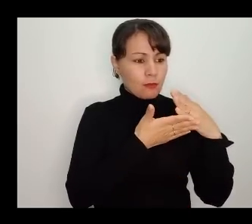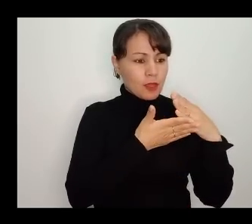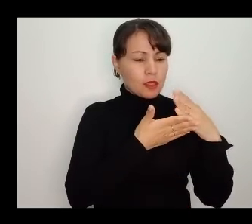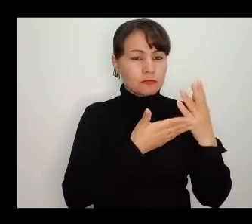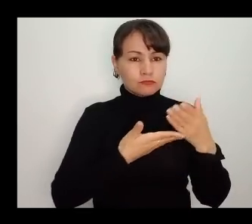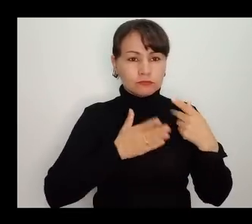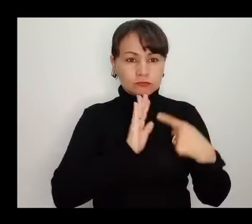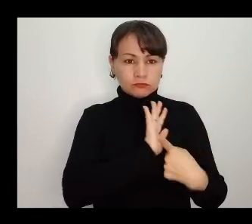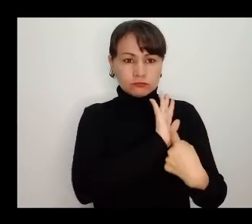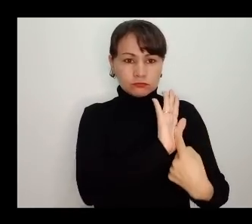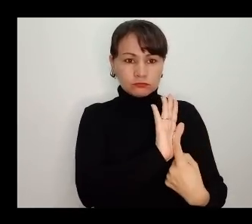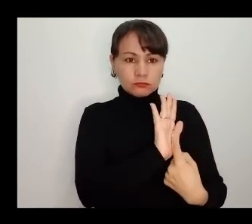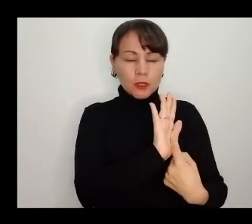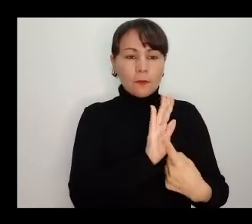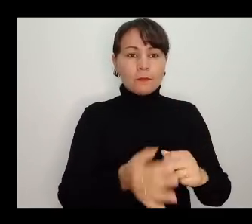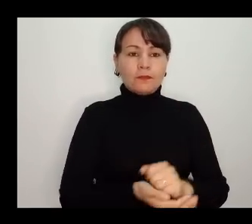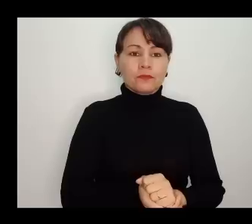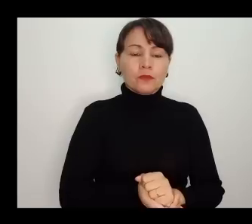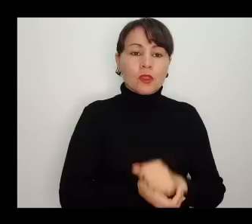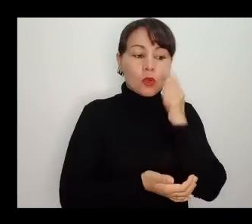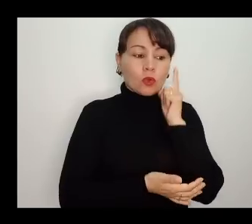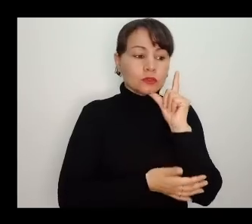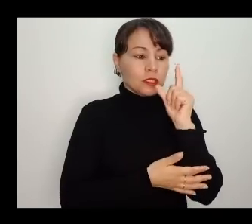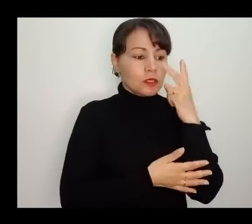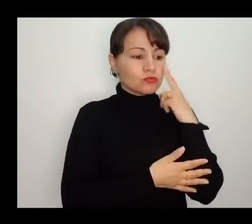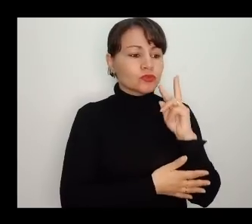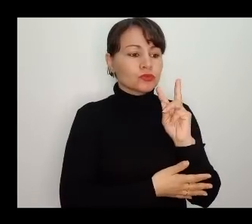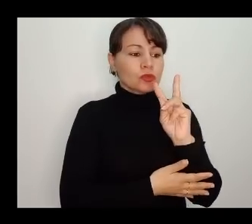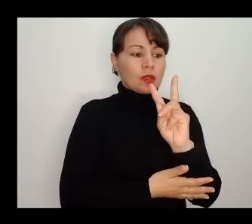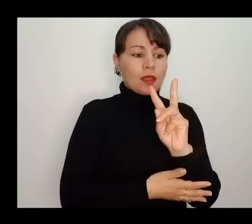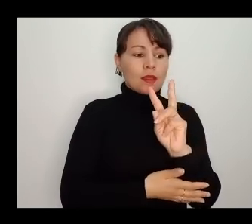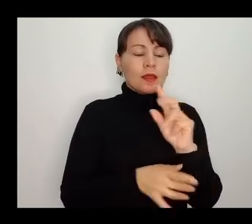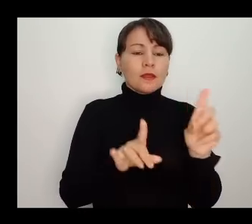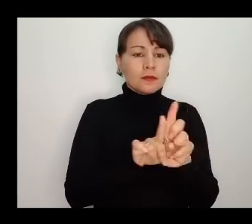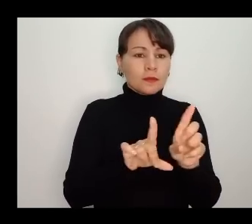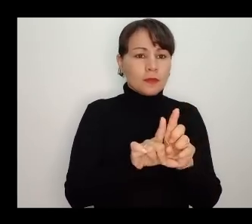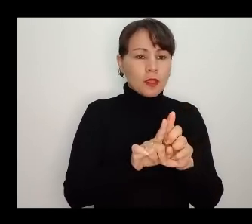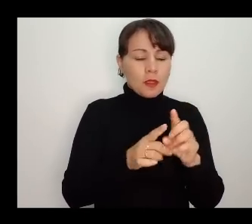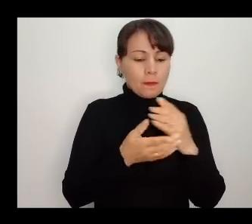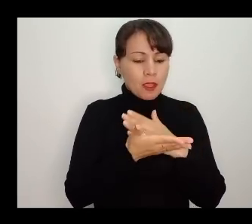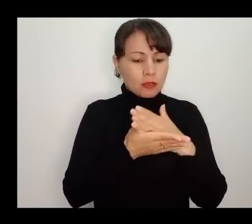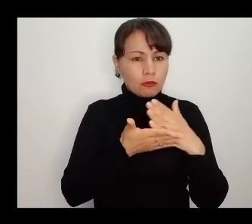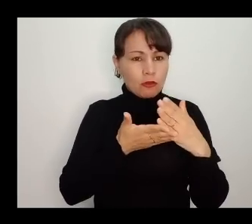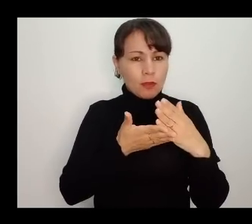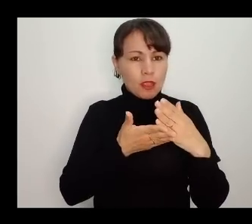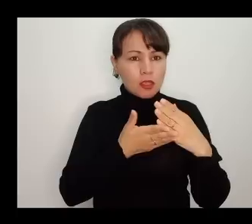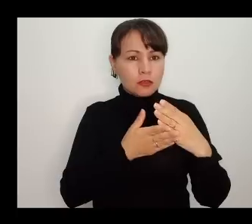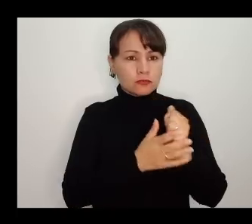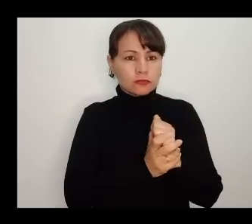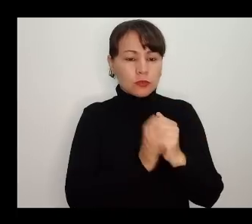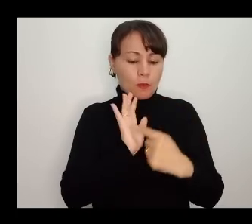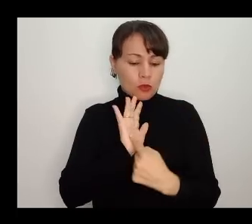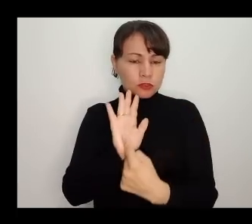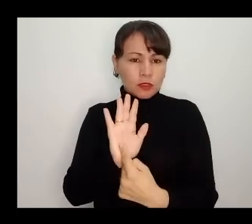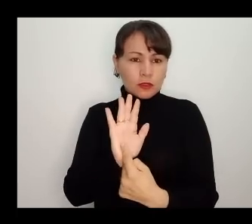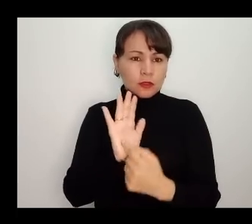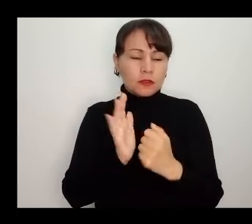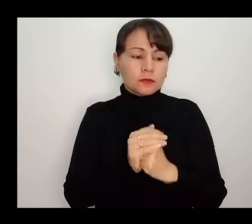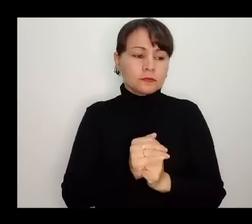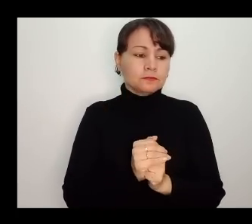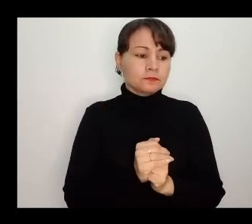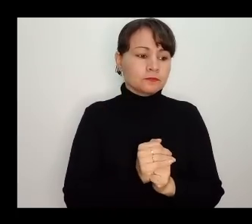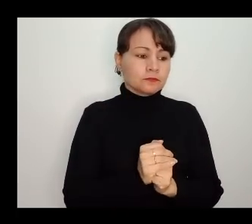da flecha aqui. Aqui também nós conseguimos visualizar, bem na pontinha da flecha, o